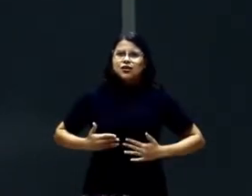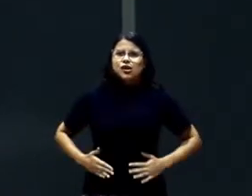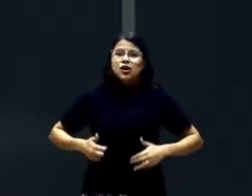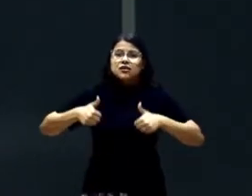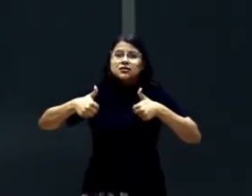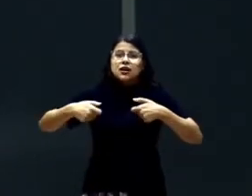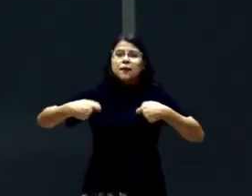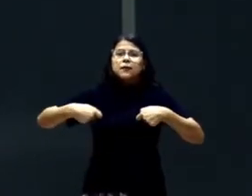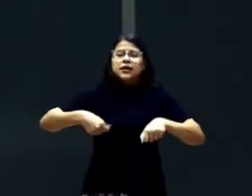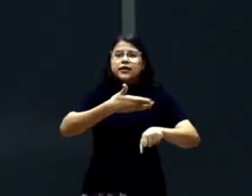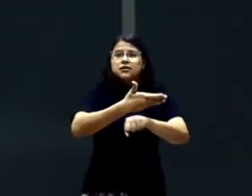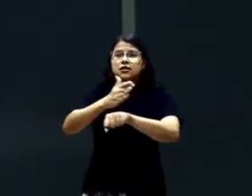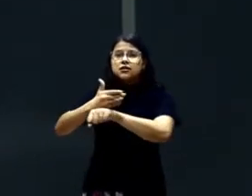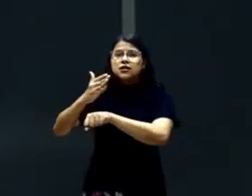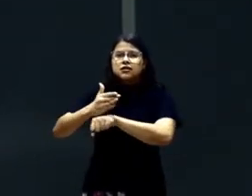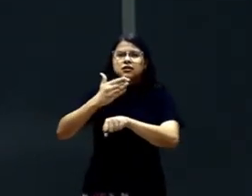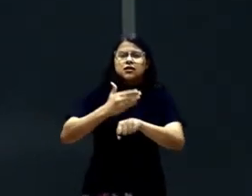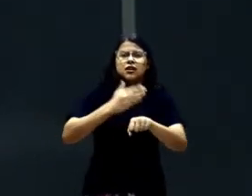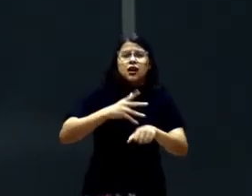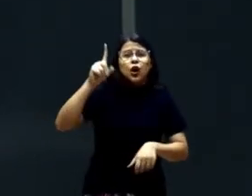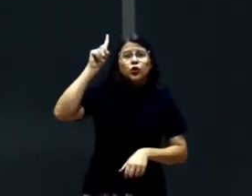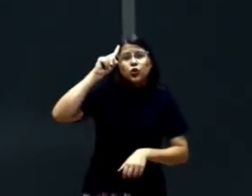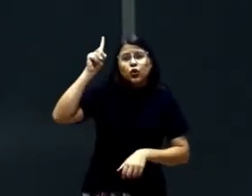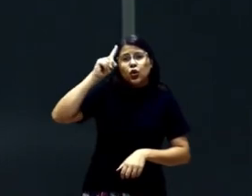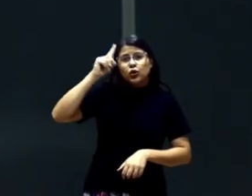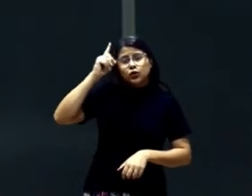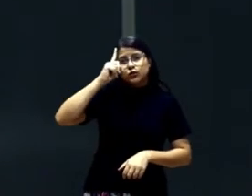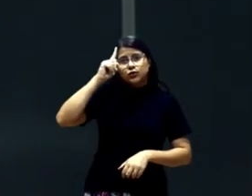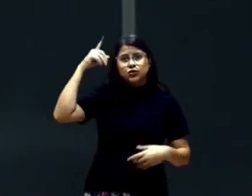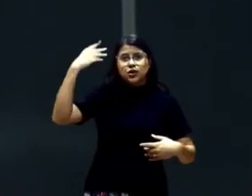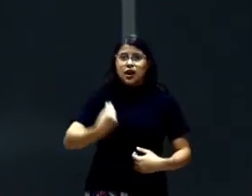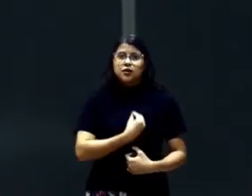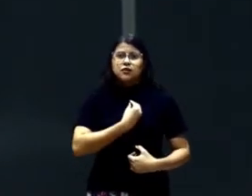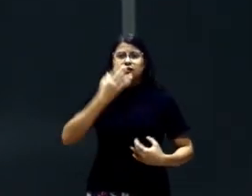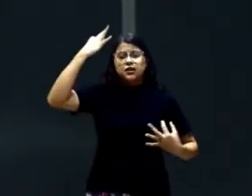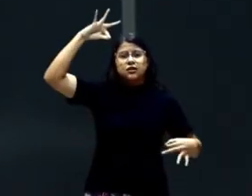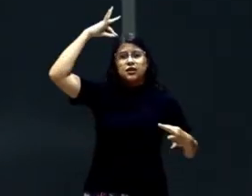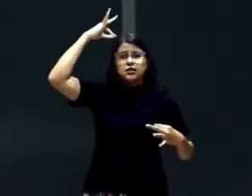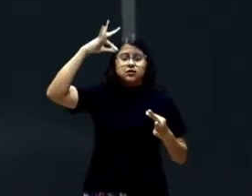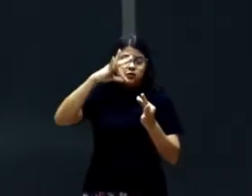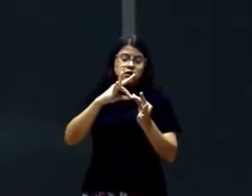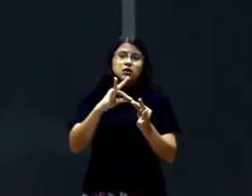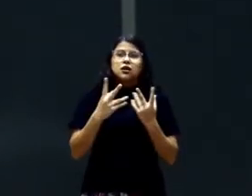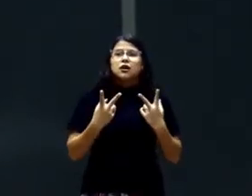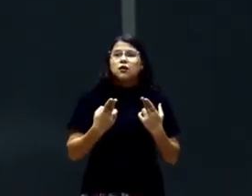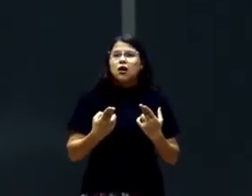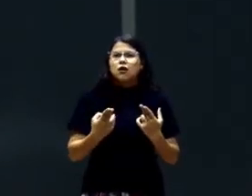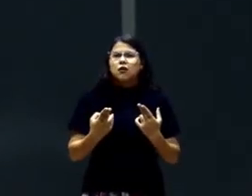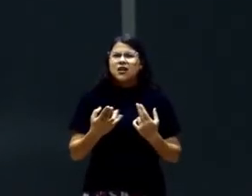Na sua casa, nas oportunidades de culto. Ninguém fica em forma espiritualmente só no